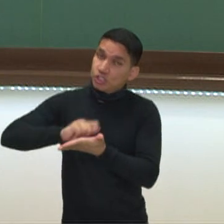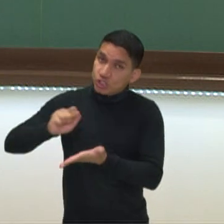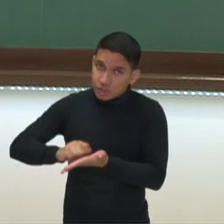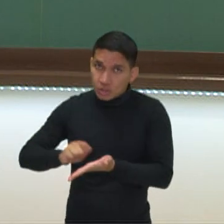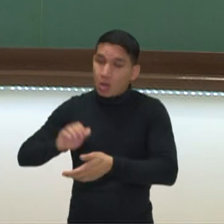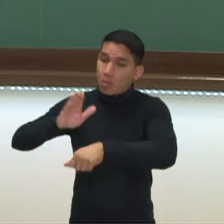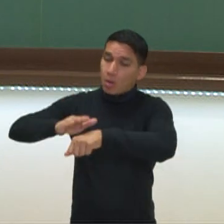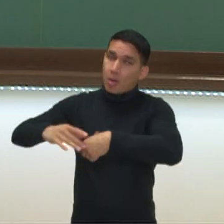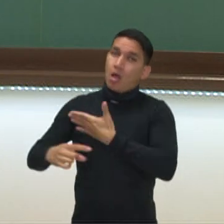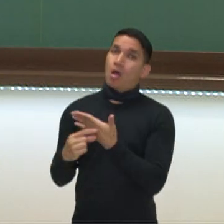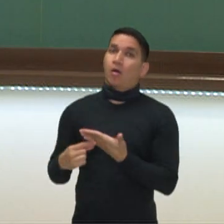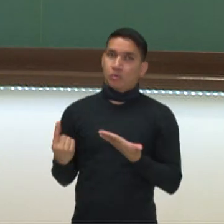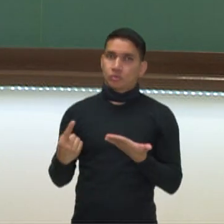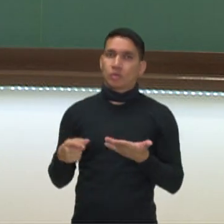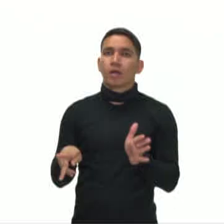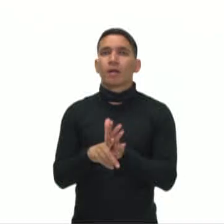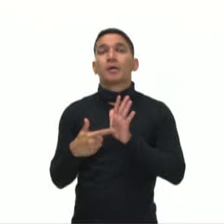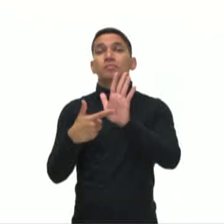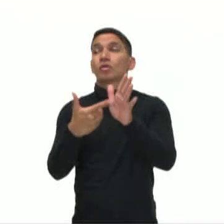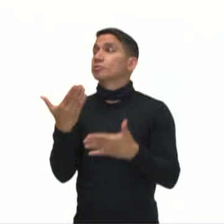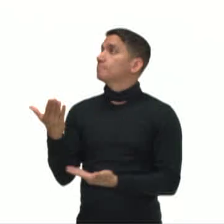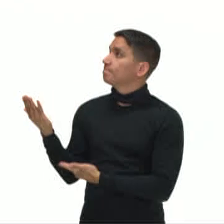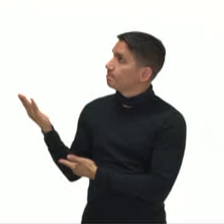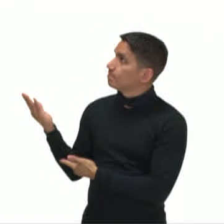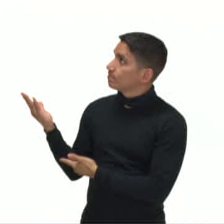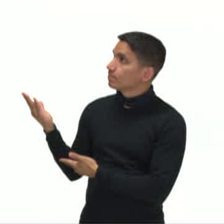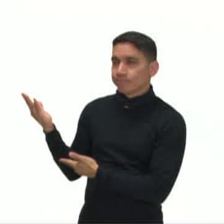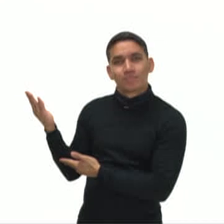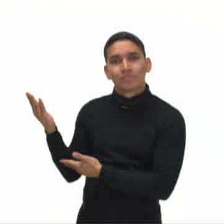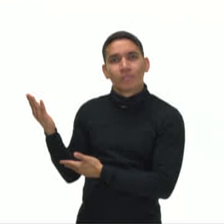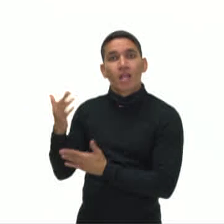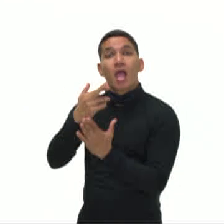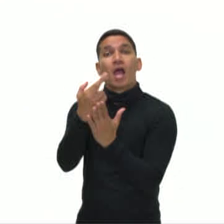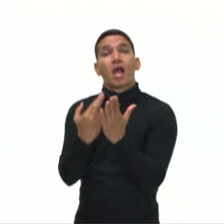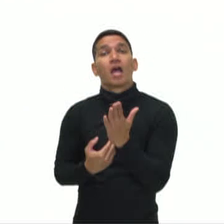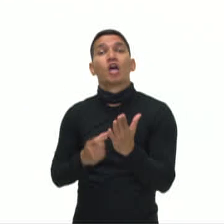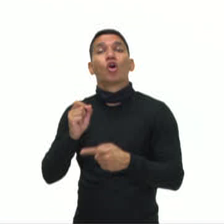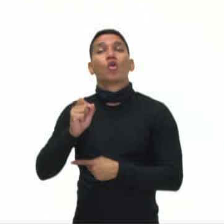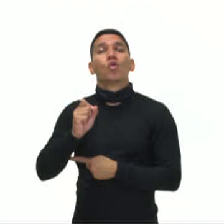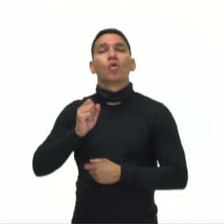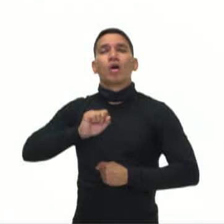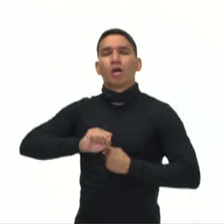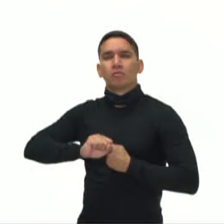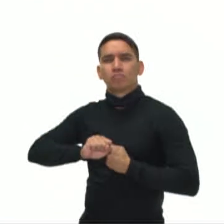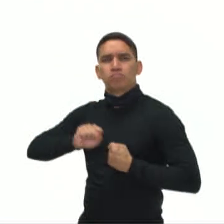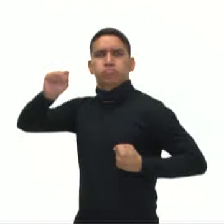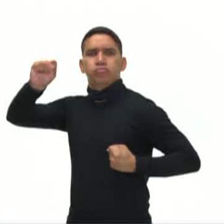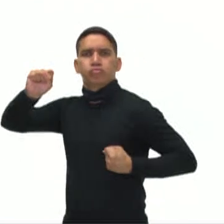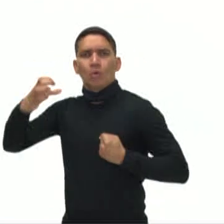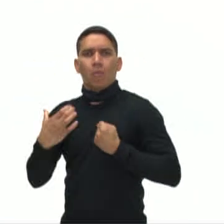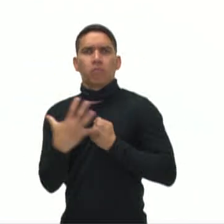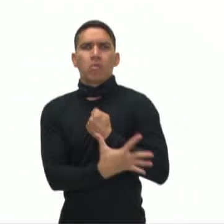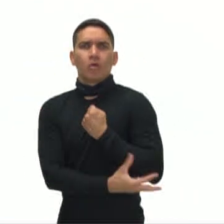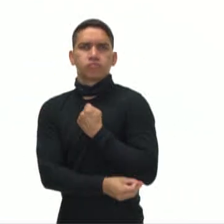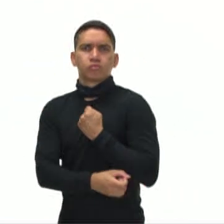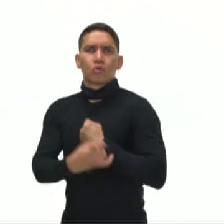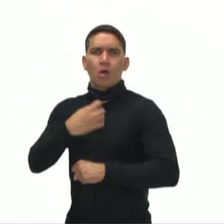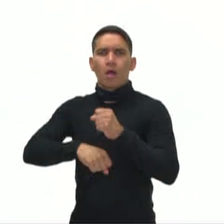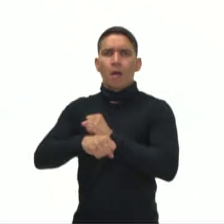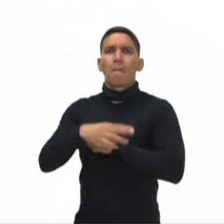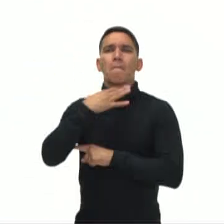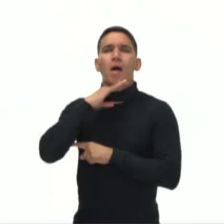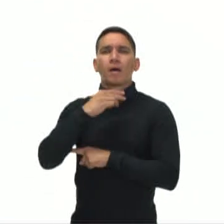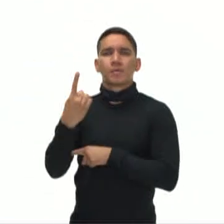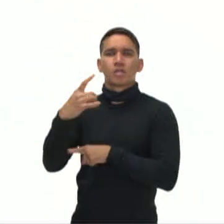em quadrinhos. E aí você tem na sua tela um exemplo da edição número 1 da revista do Capitão América, em março de 1941, onde o